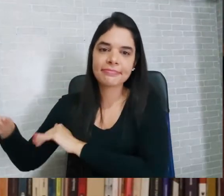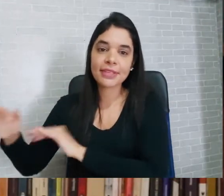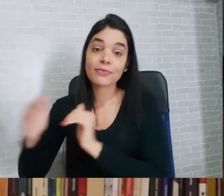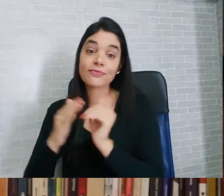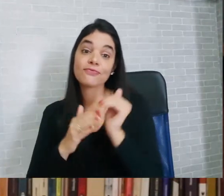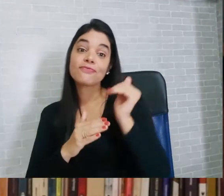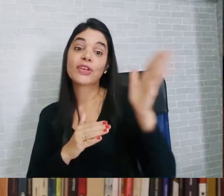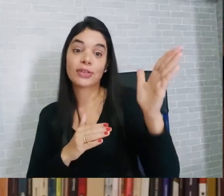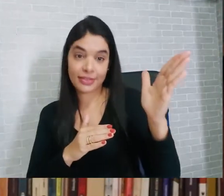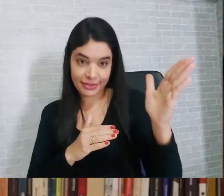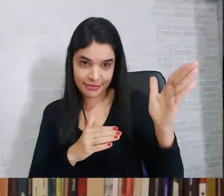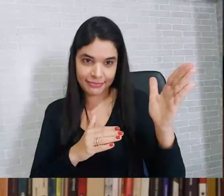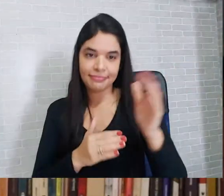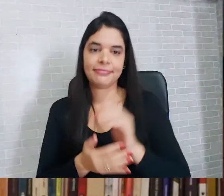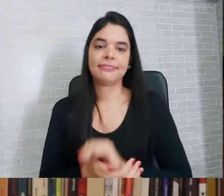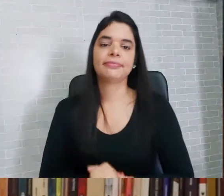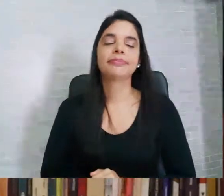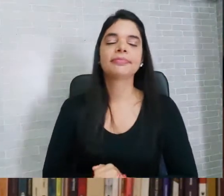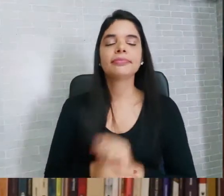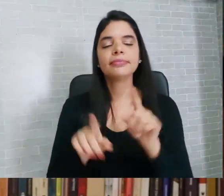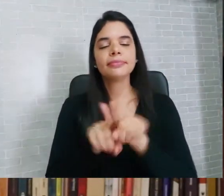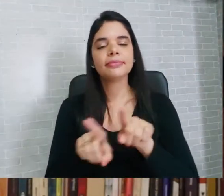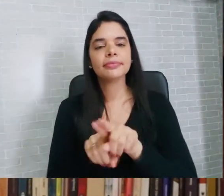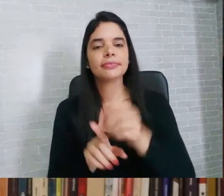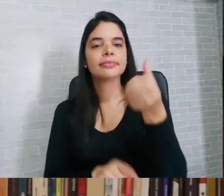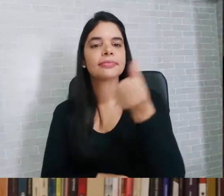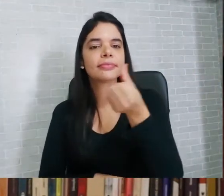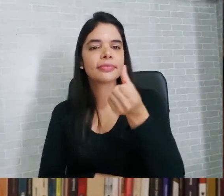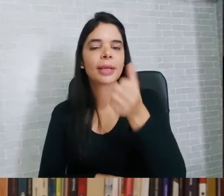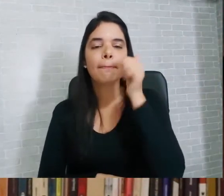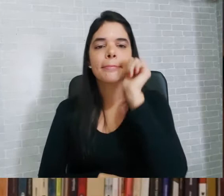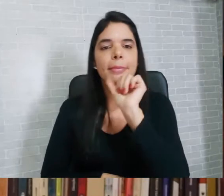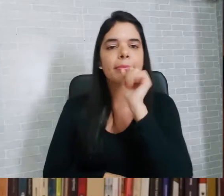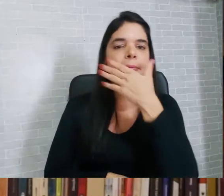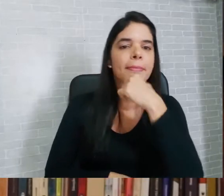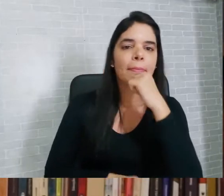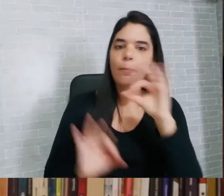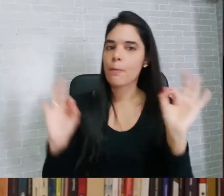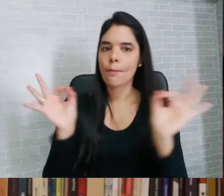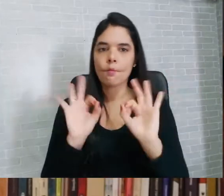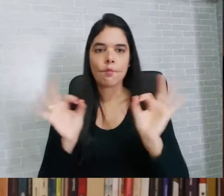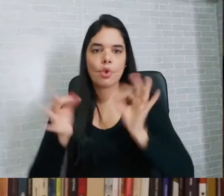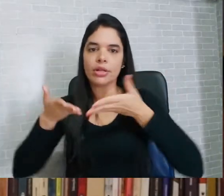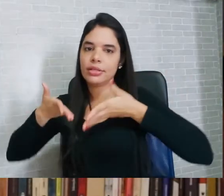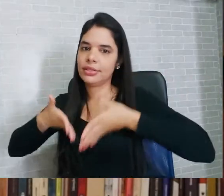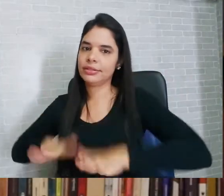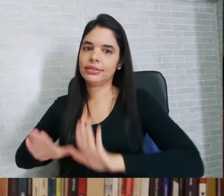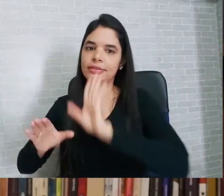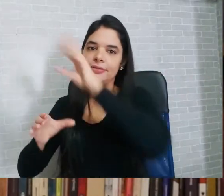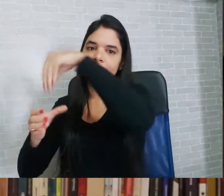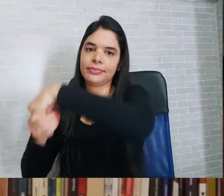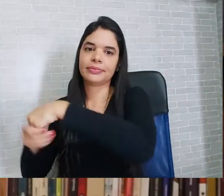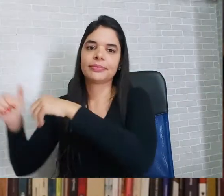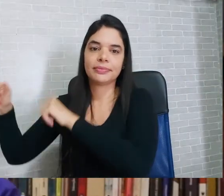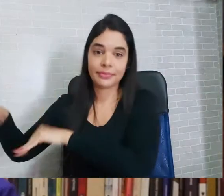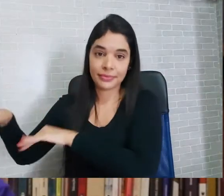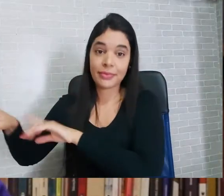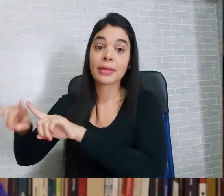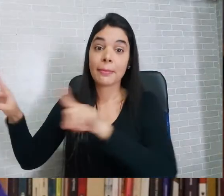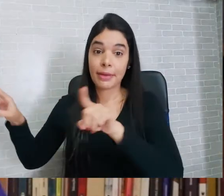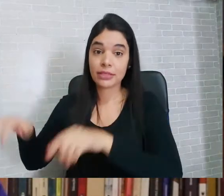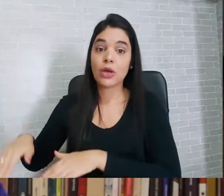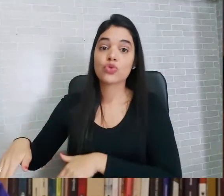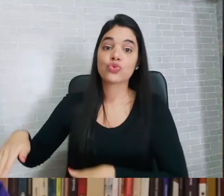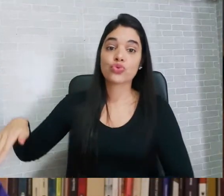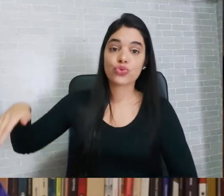nascidas fora do departamento, com pais que não são guianenses, mas que foram criados na Guiana.